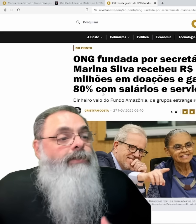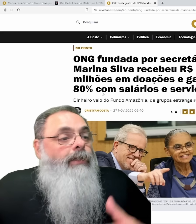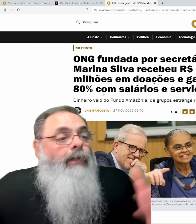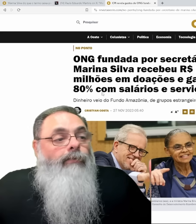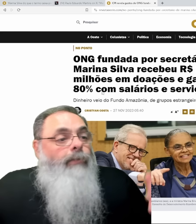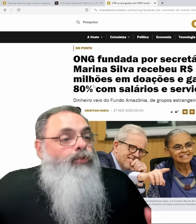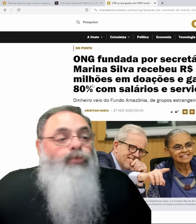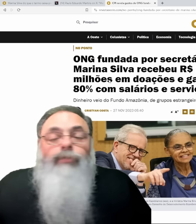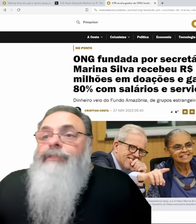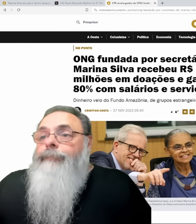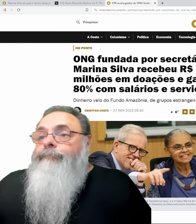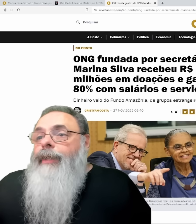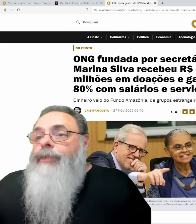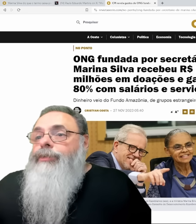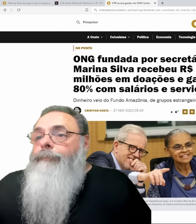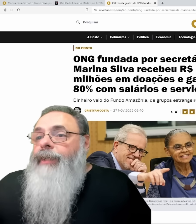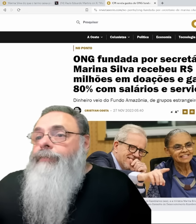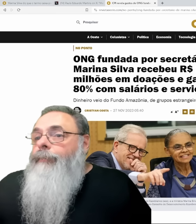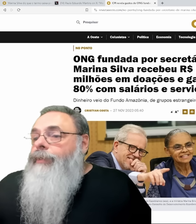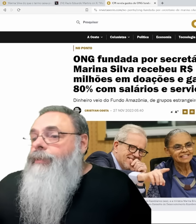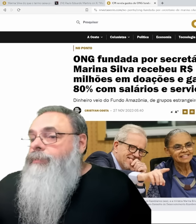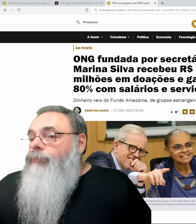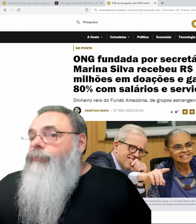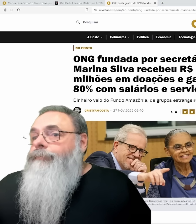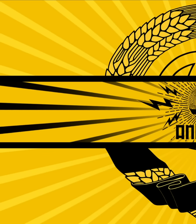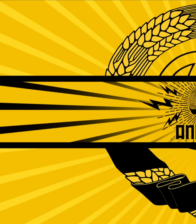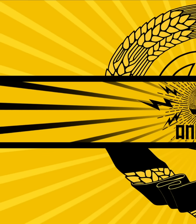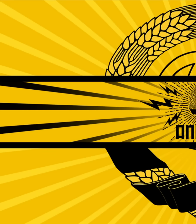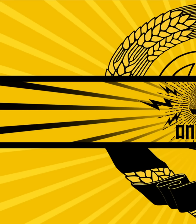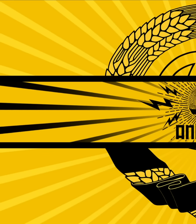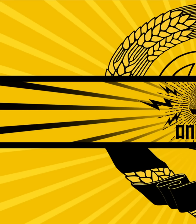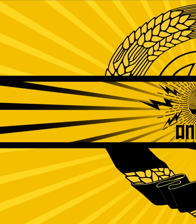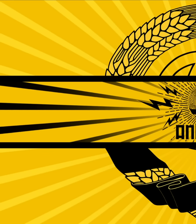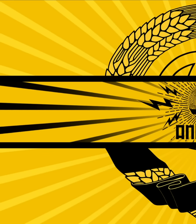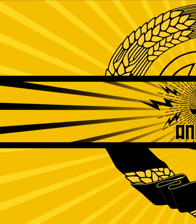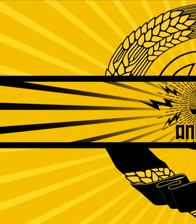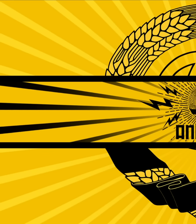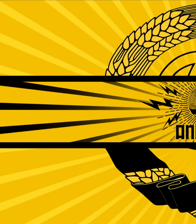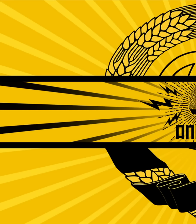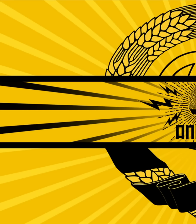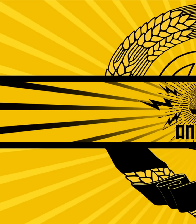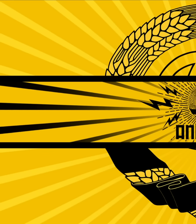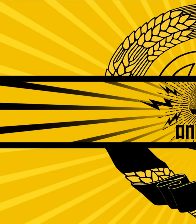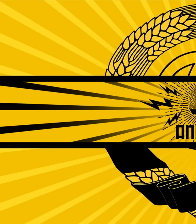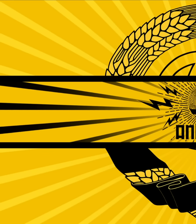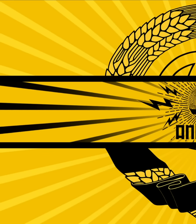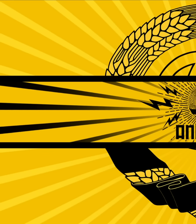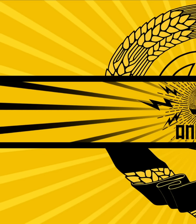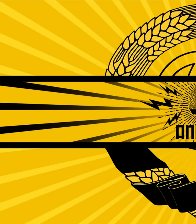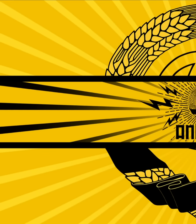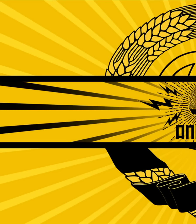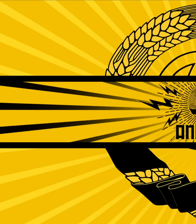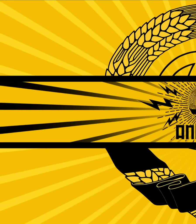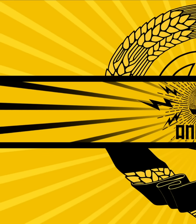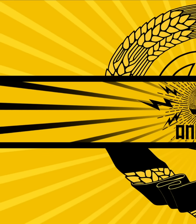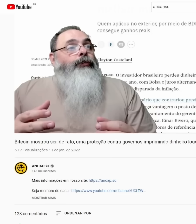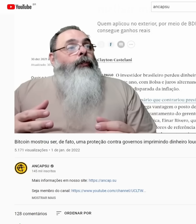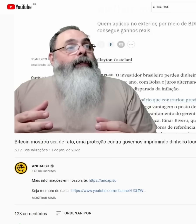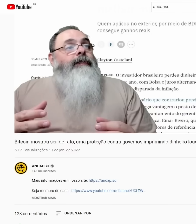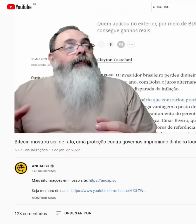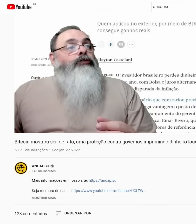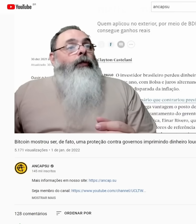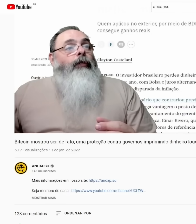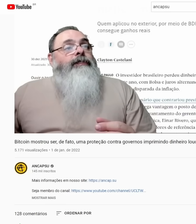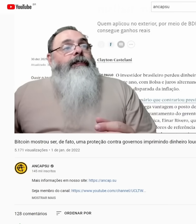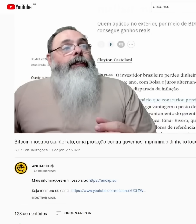Amazonas um absurdo essa caixa preta da Marina Silva Obrigado por assistir o vídeo até o final